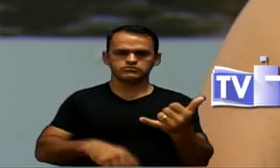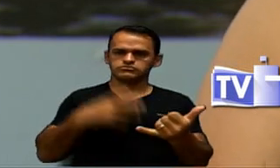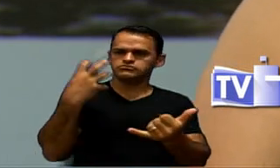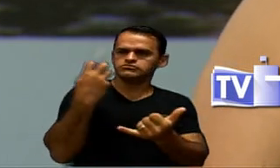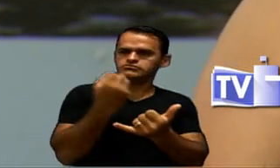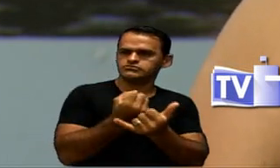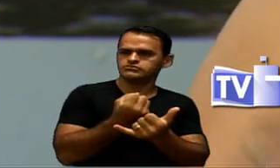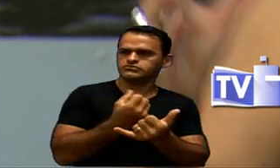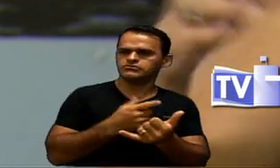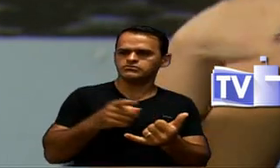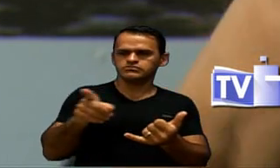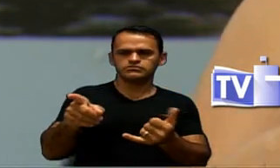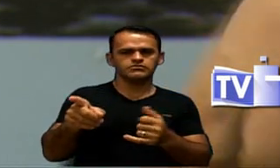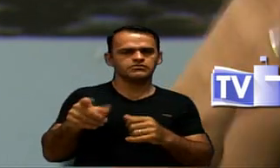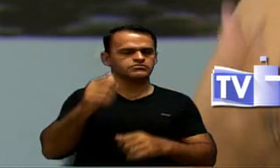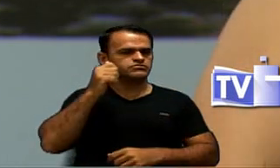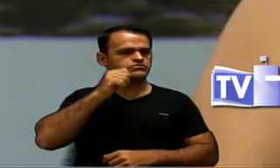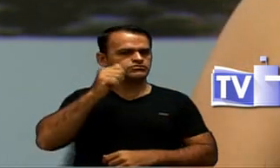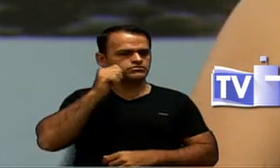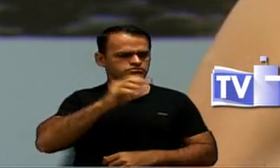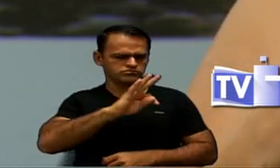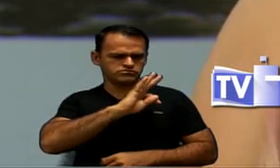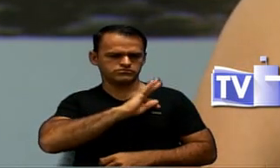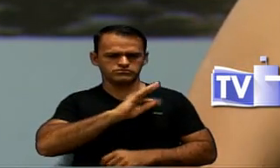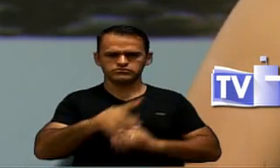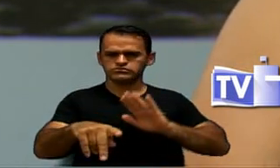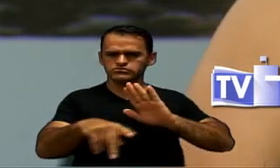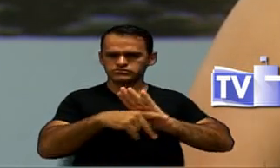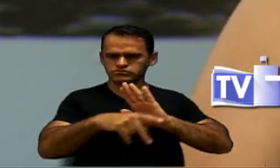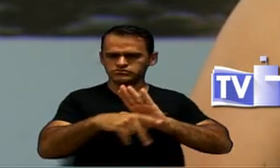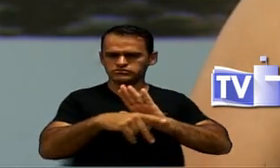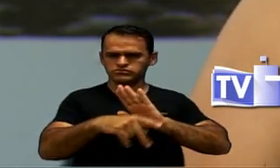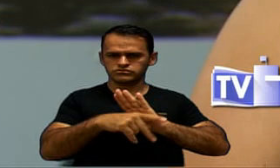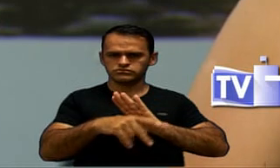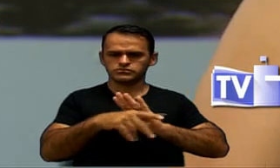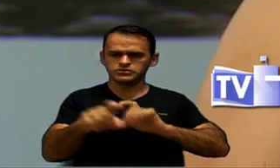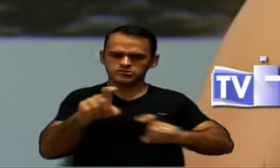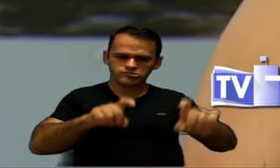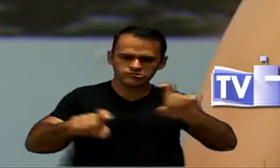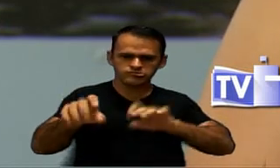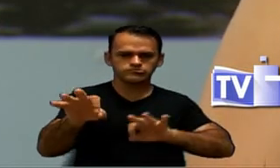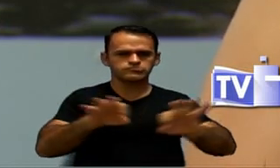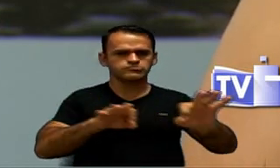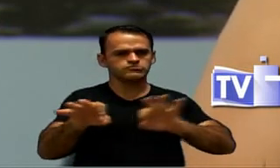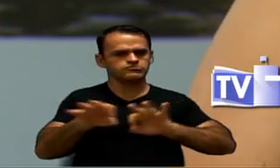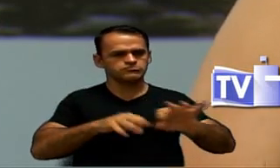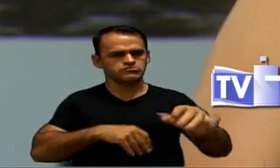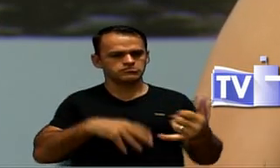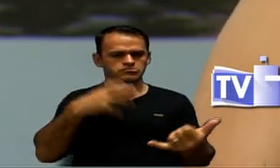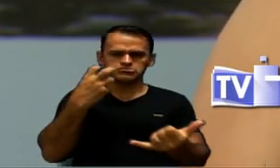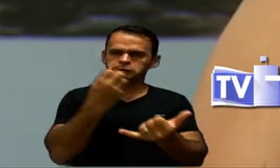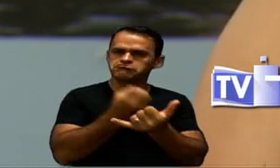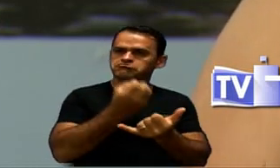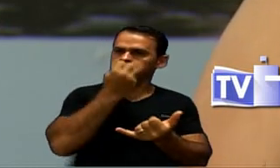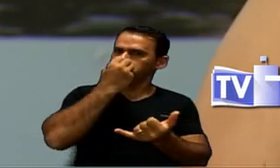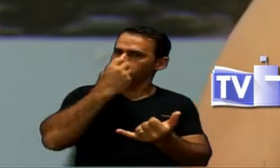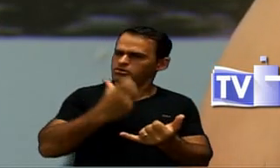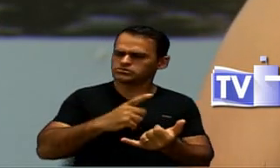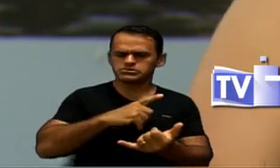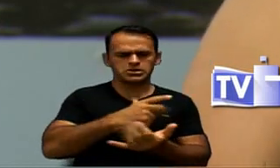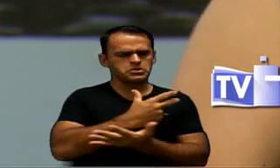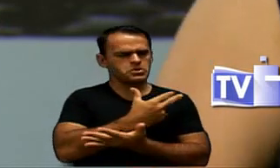mulher, né? Foi técnicos aqui de Sorocaba, de TI, que desenvolveram esse programa. Então, parabéns. A gente tem coisa